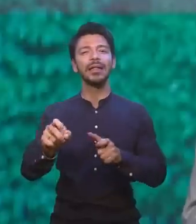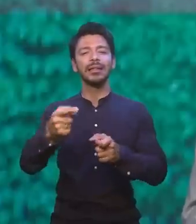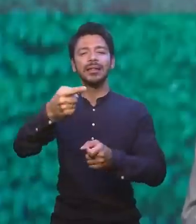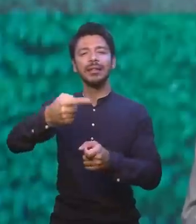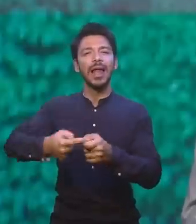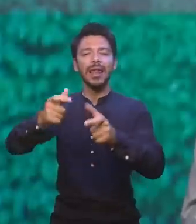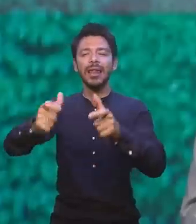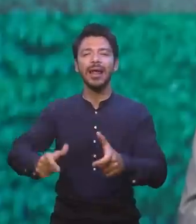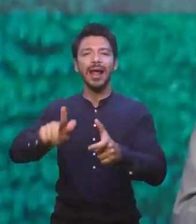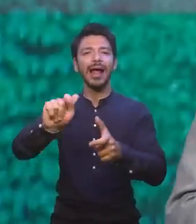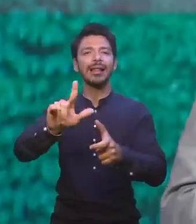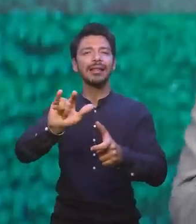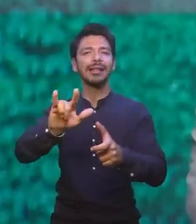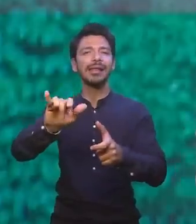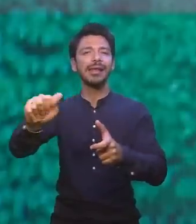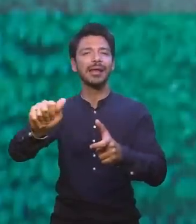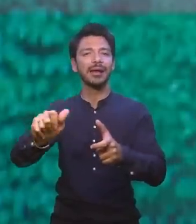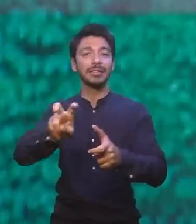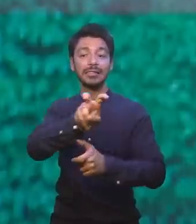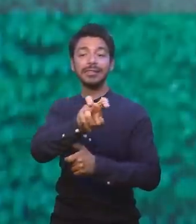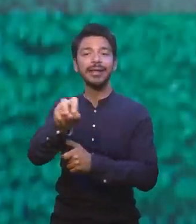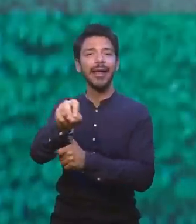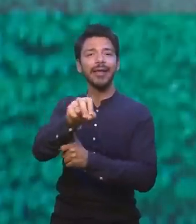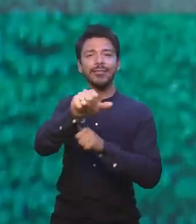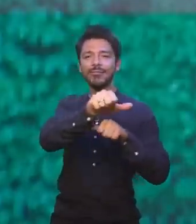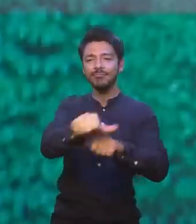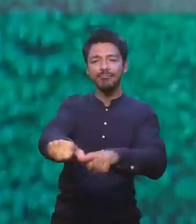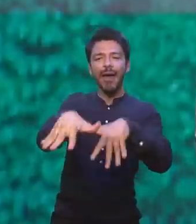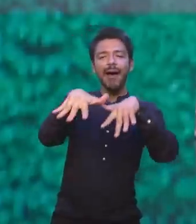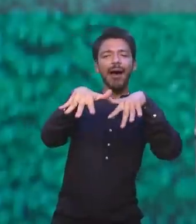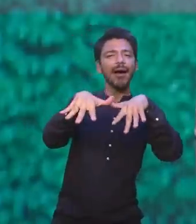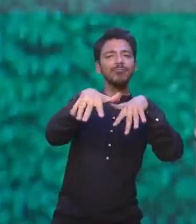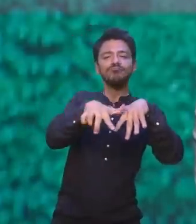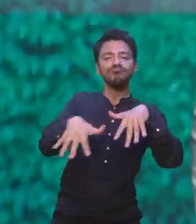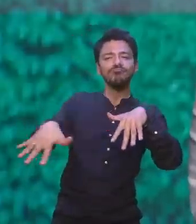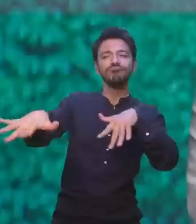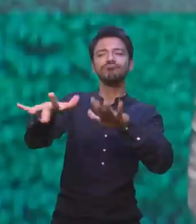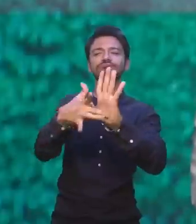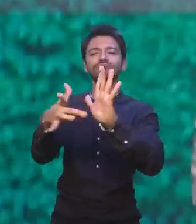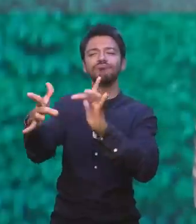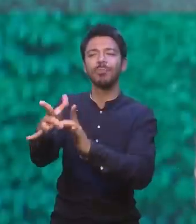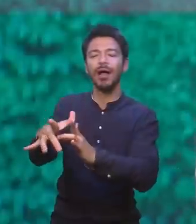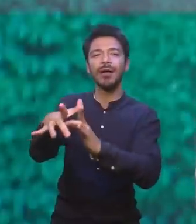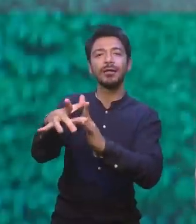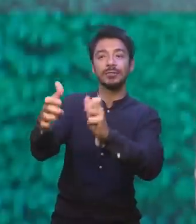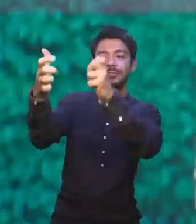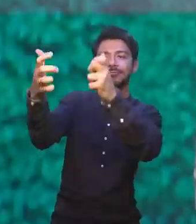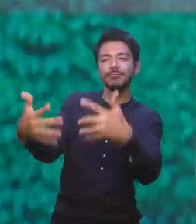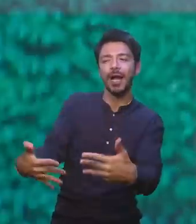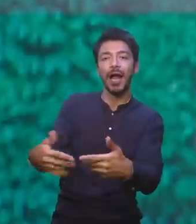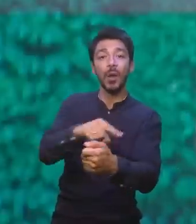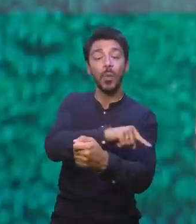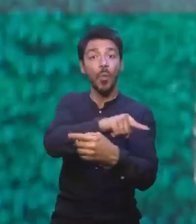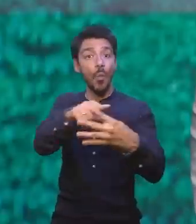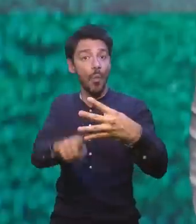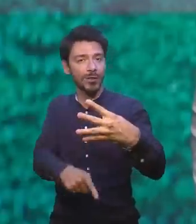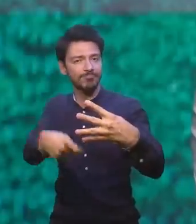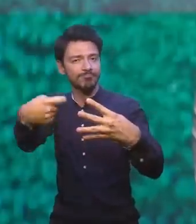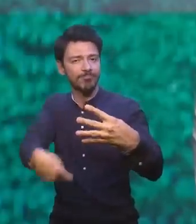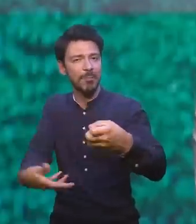Galileia. Ali, Jesus traz quatro pontos que são indispensáveis para